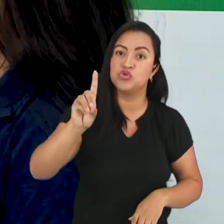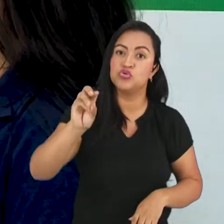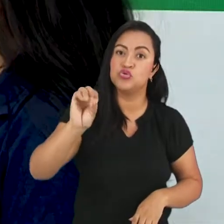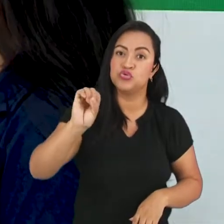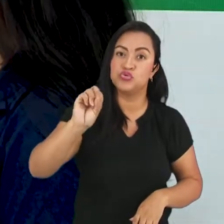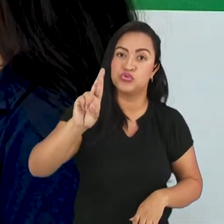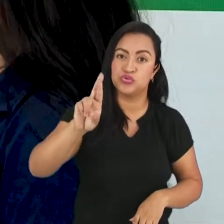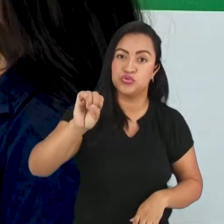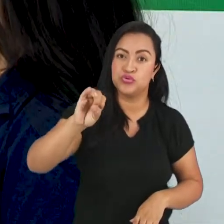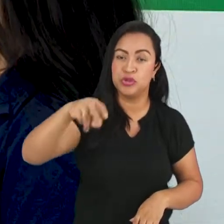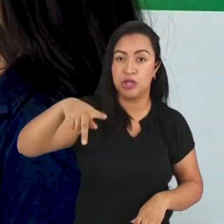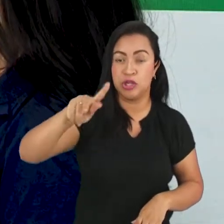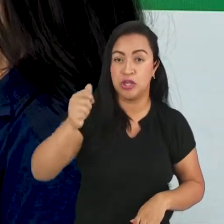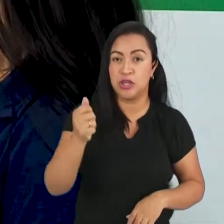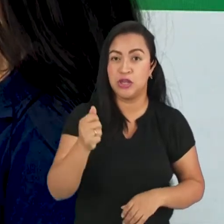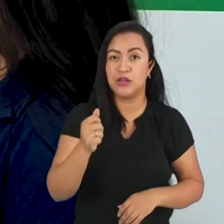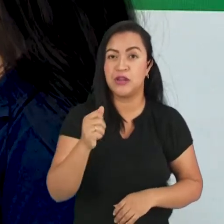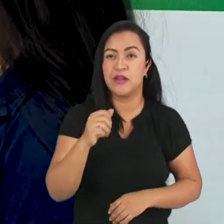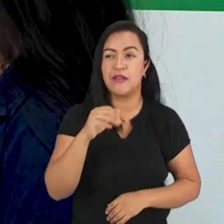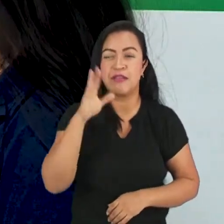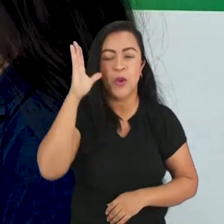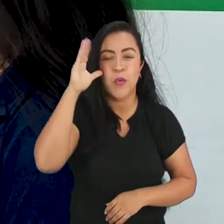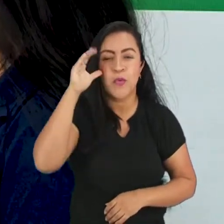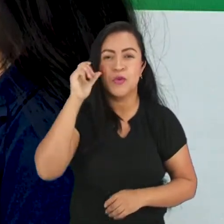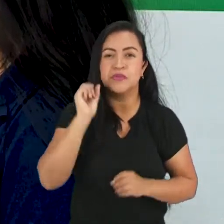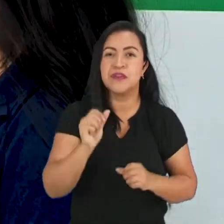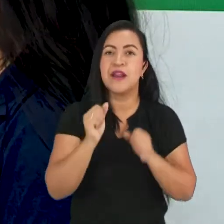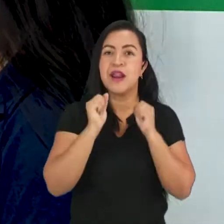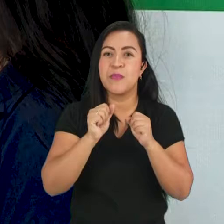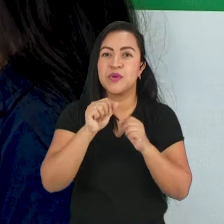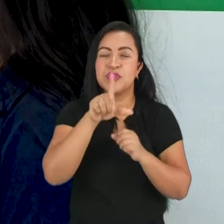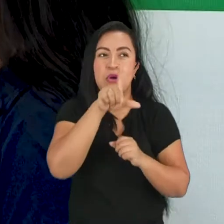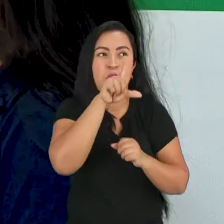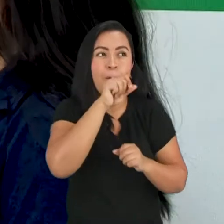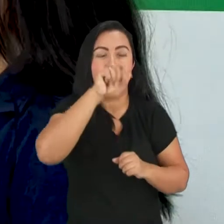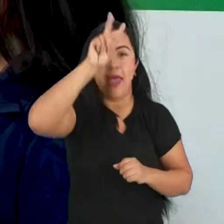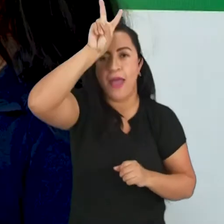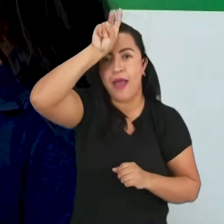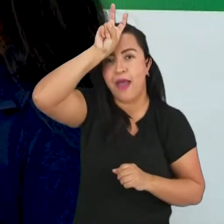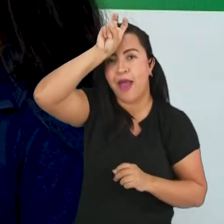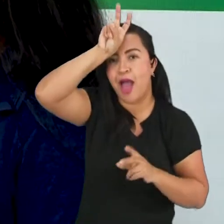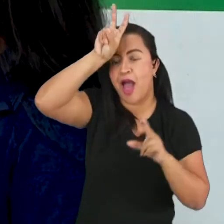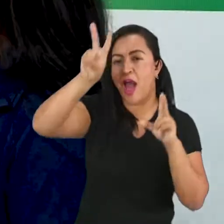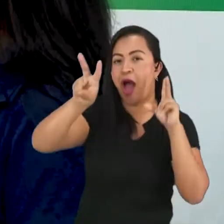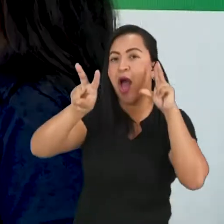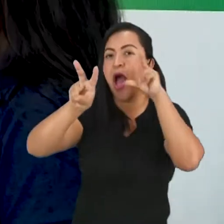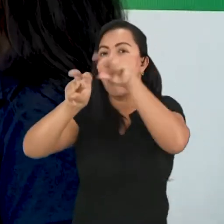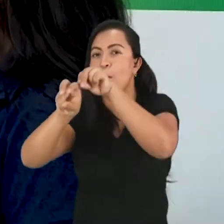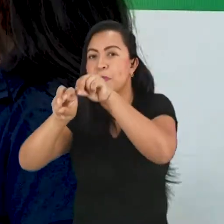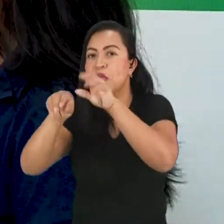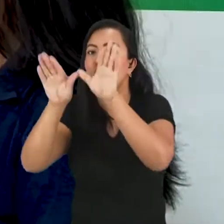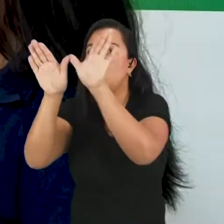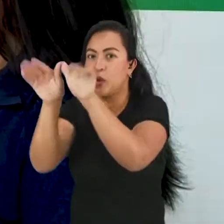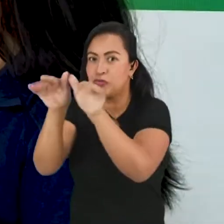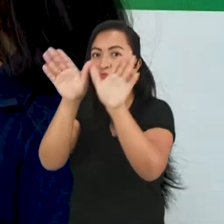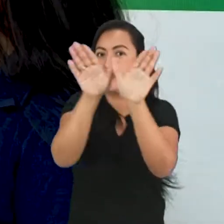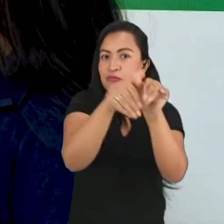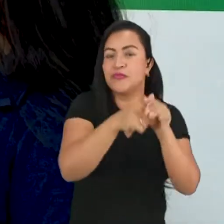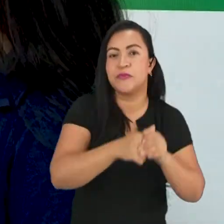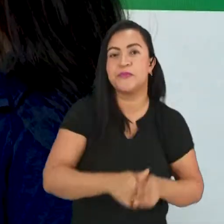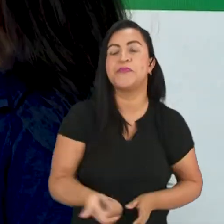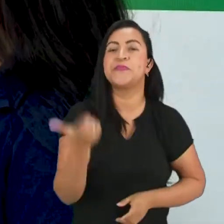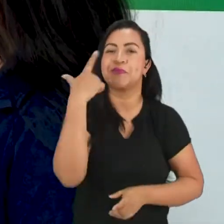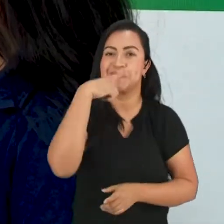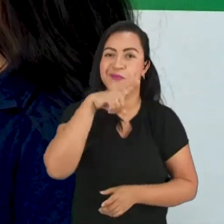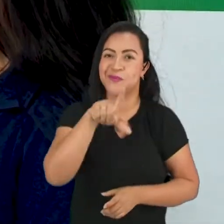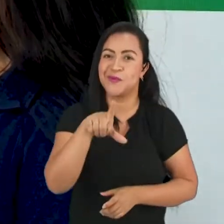capacidade curiosa. Pode caçar insetos e comê-los no ar, enquanto voa.